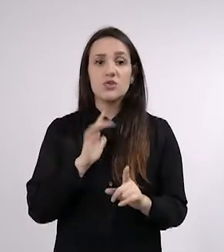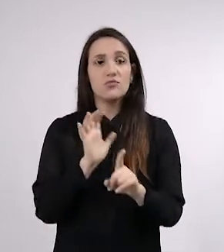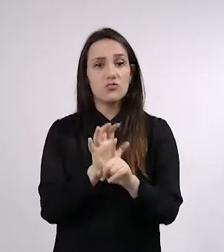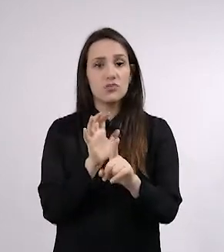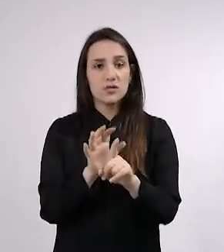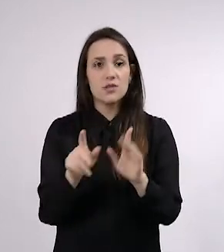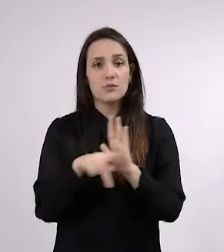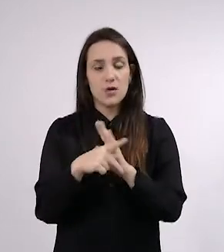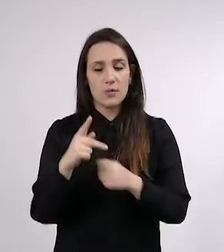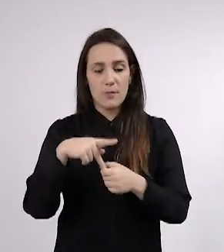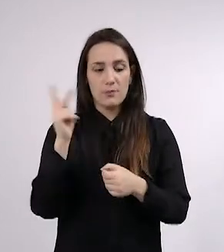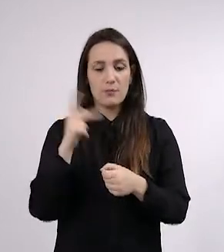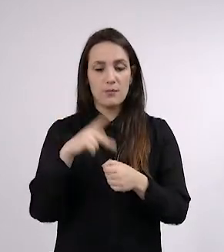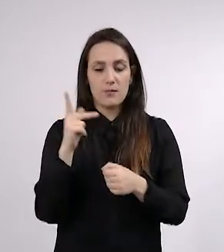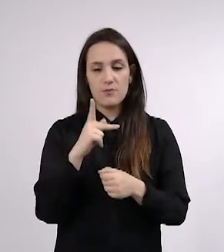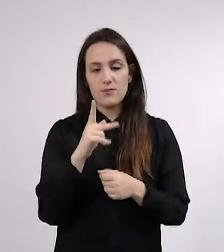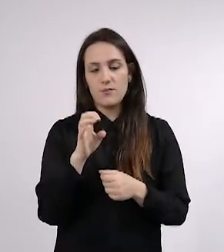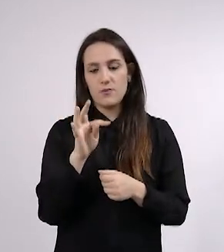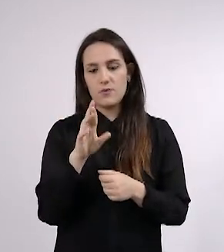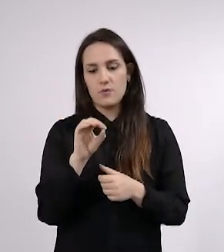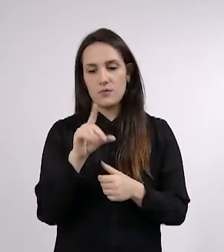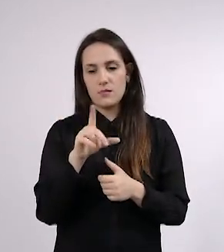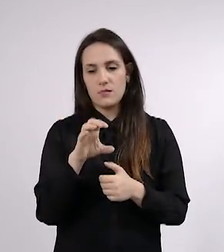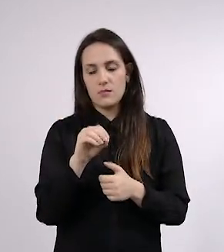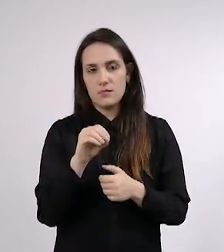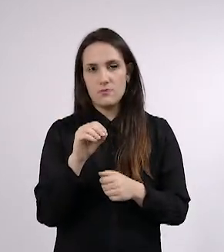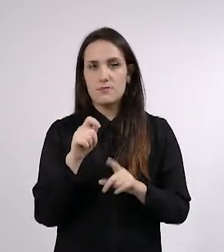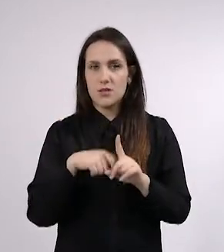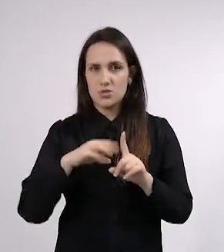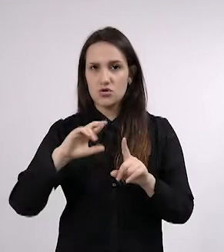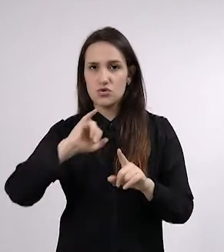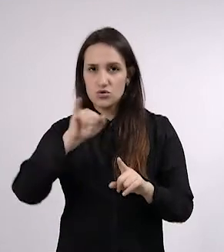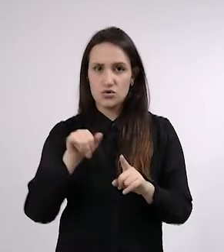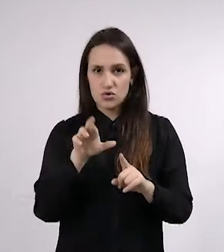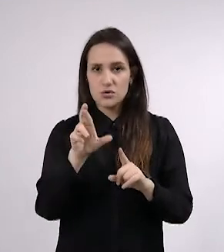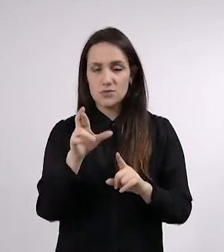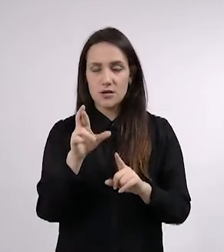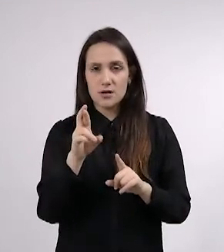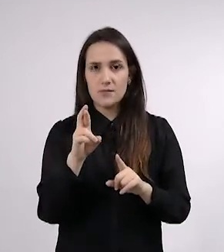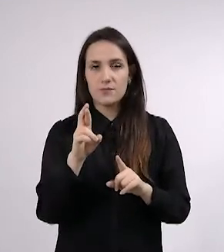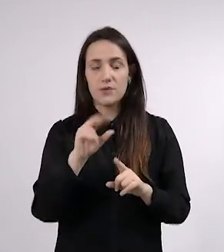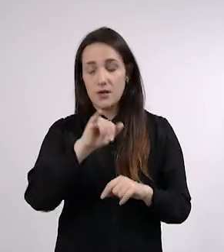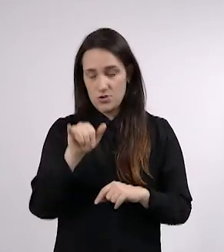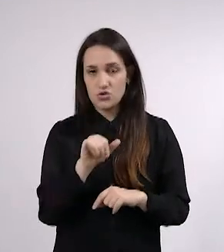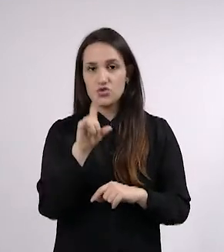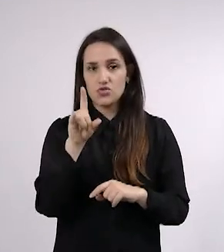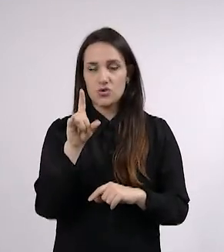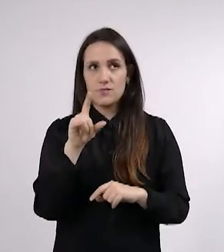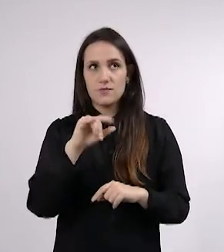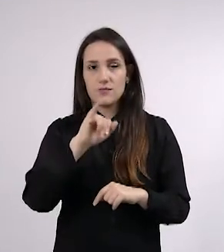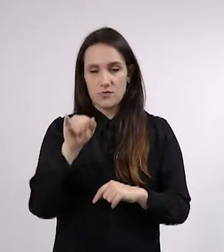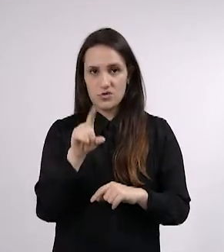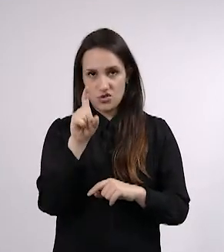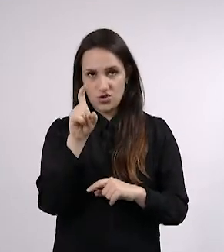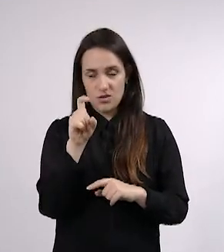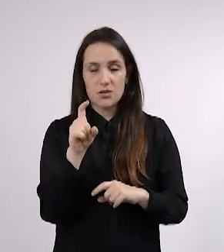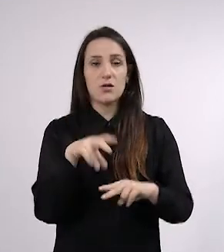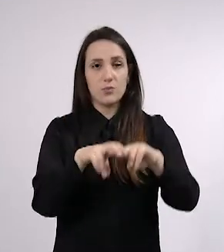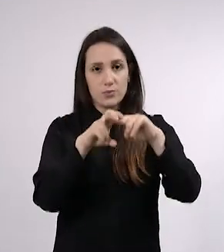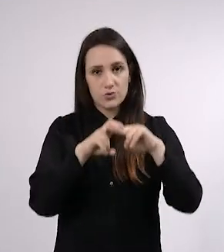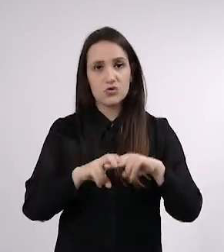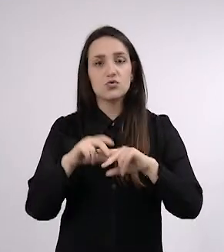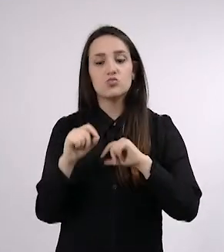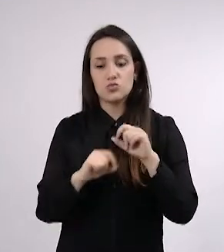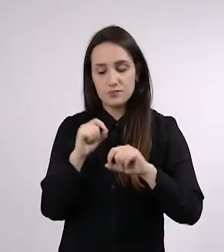petróleo no mundo, já teve alguma coisa em janeiro. Então, o orçamento, ele deve ser balizado e os poderes